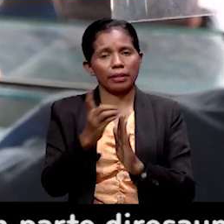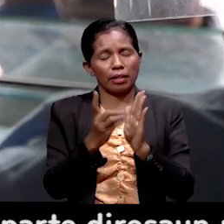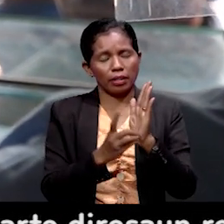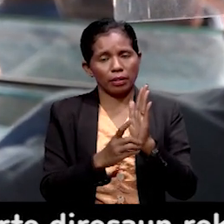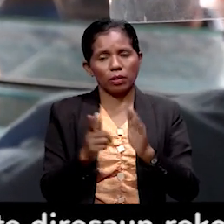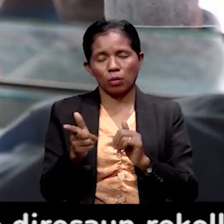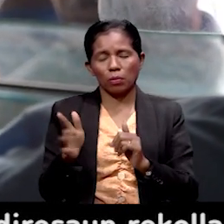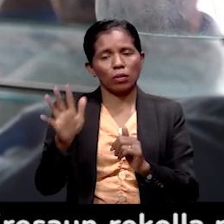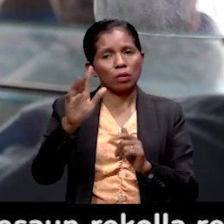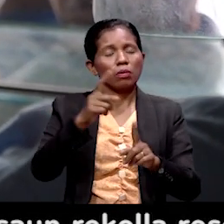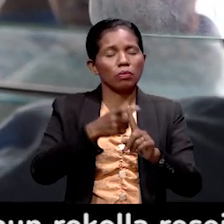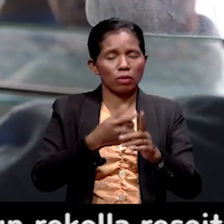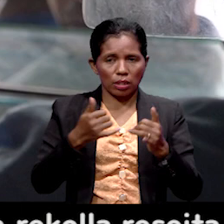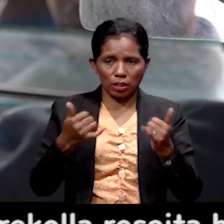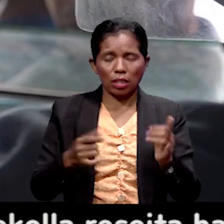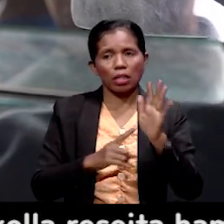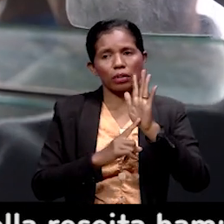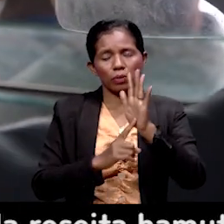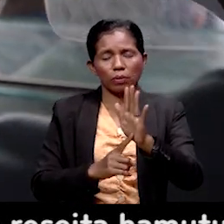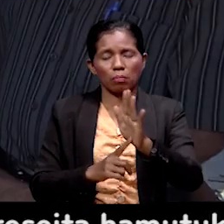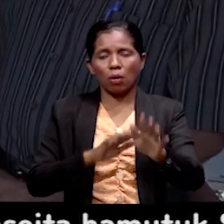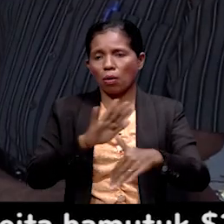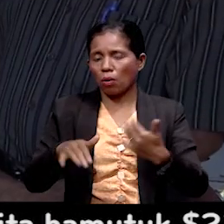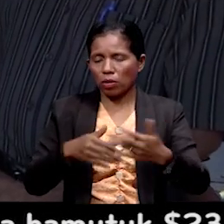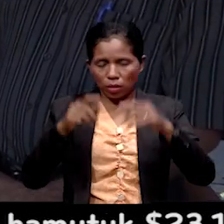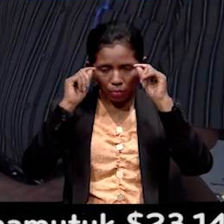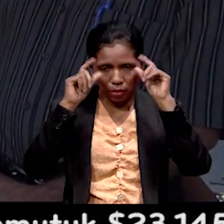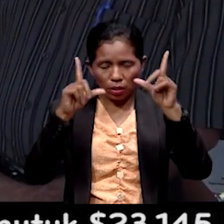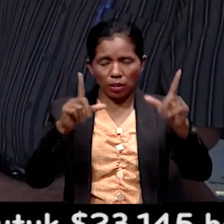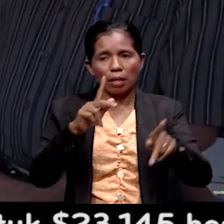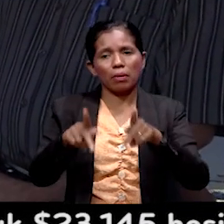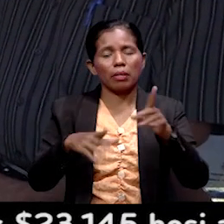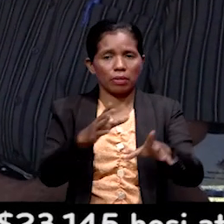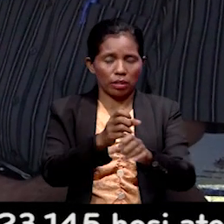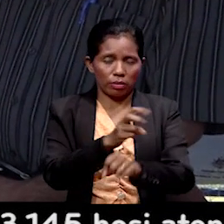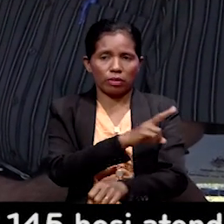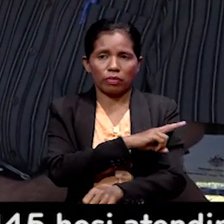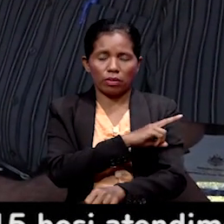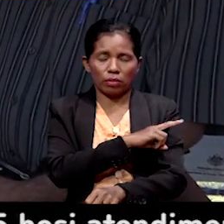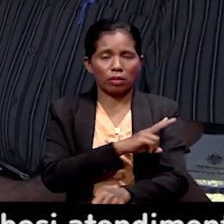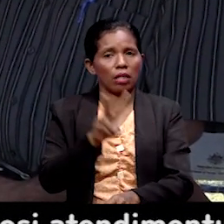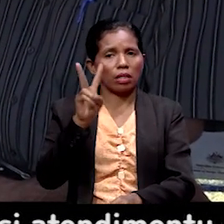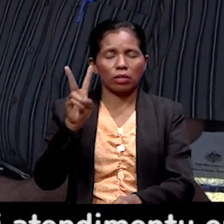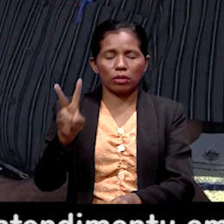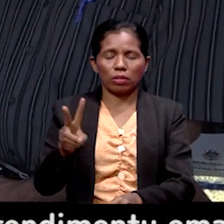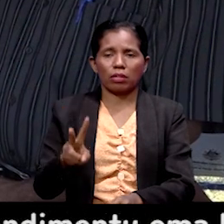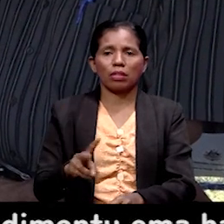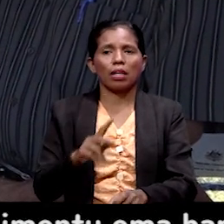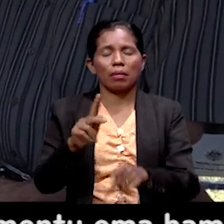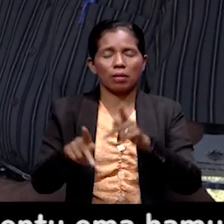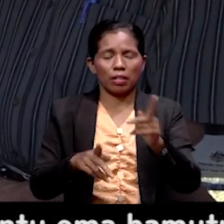fulang ne haturu mos katak, ba território nacional, cidadão nebe simu ona vacina 12 da huluk, quase